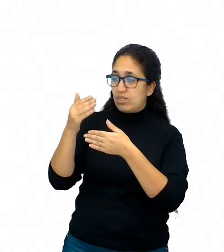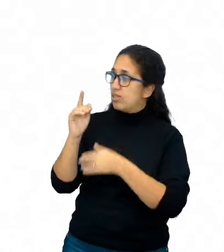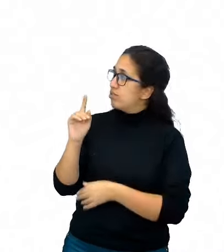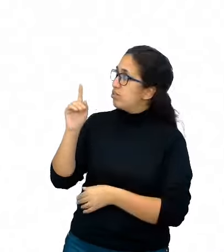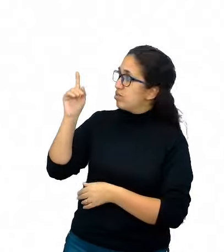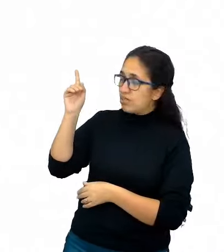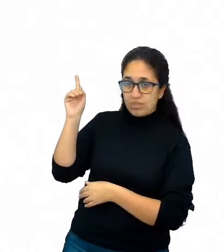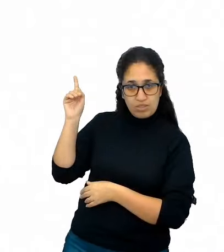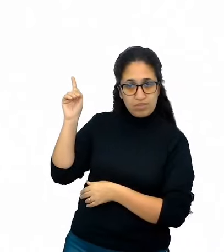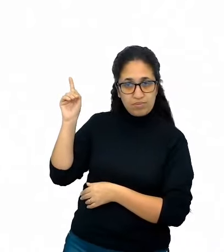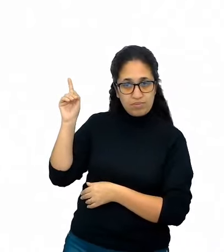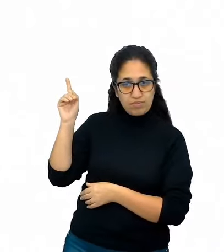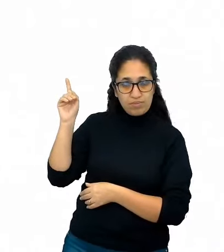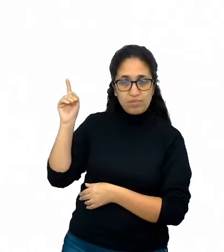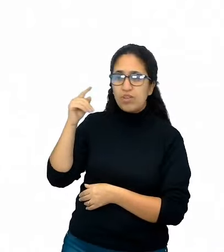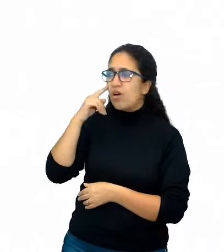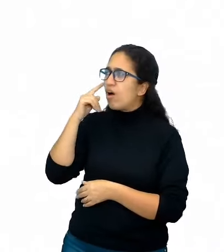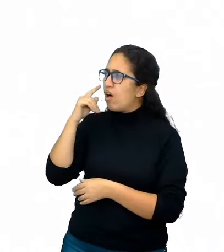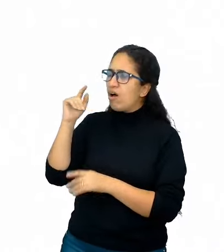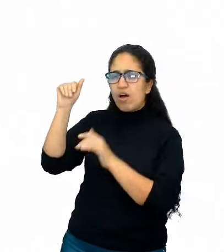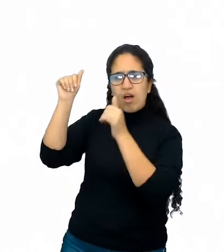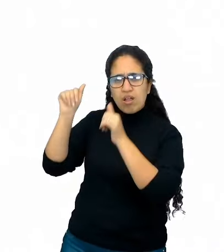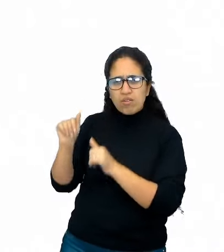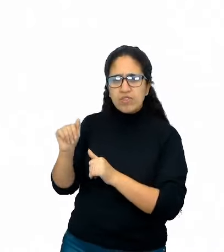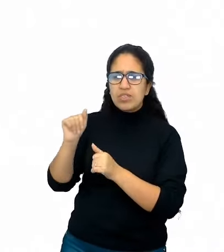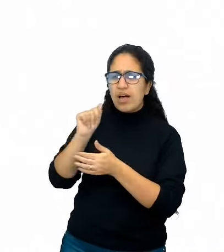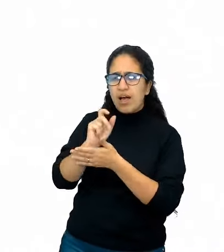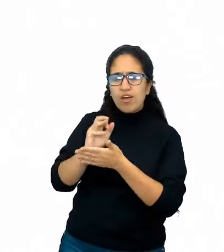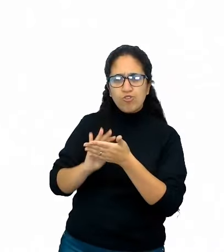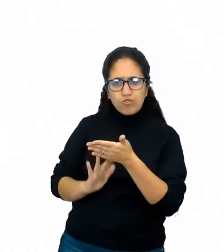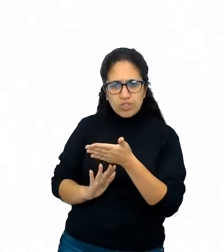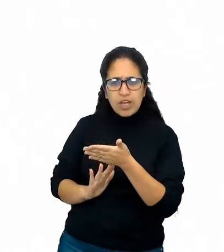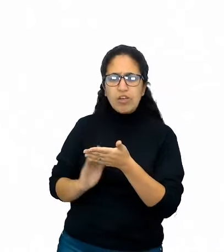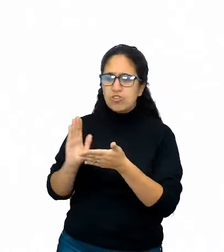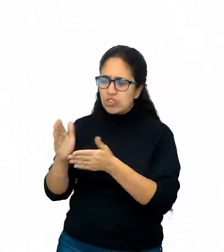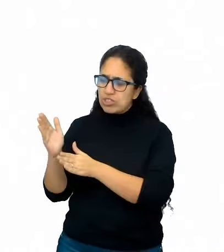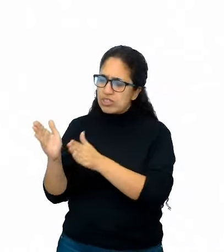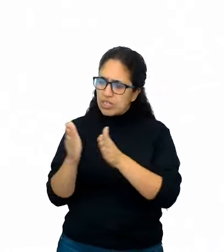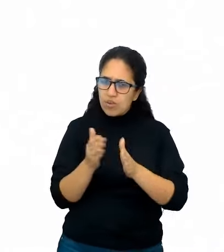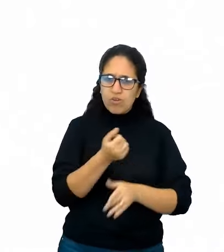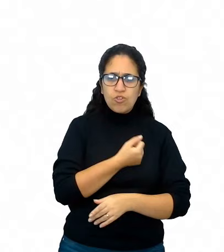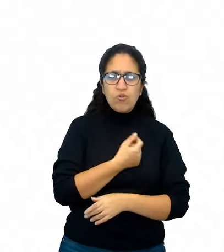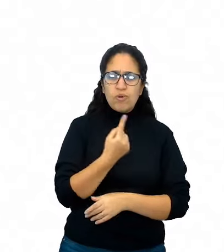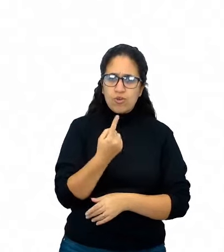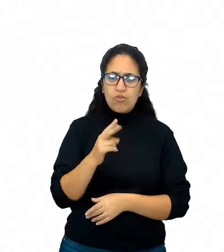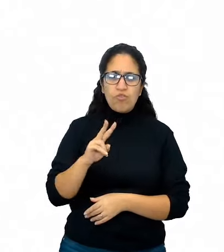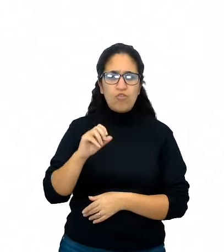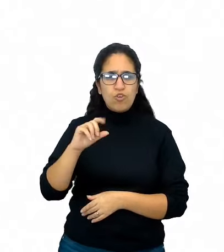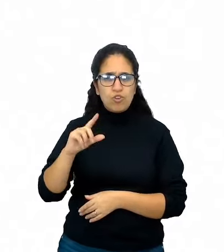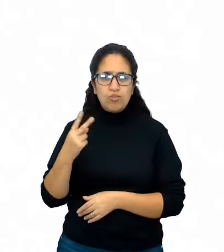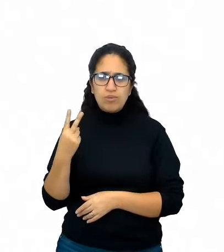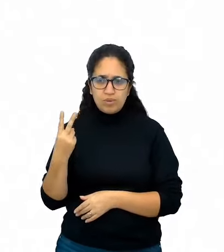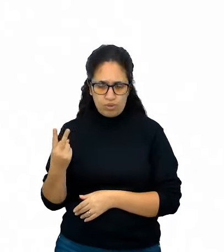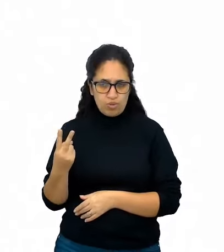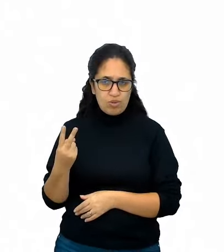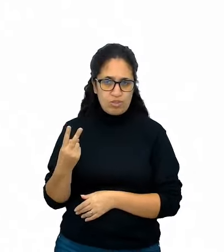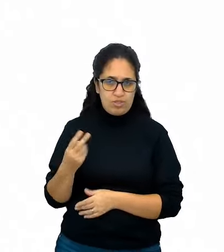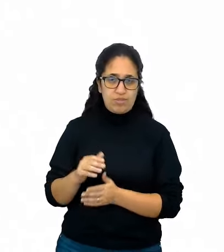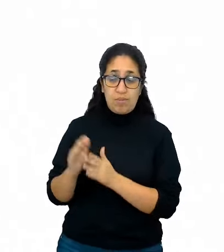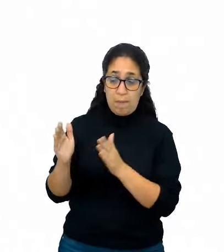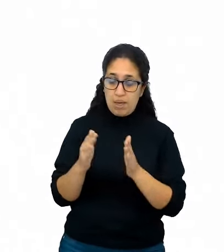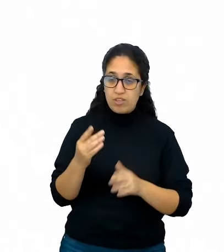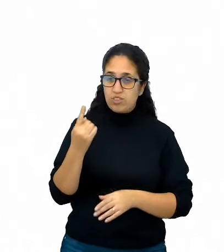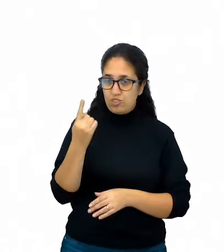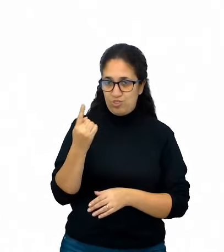seguir, analisaremos algumas atividades da sequência de atividade 1 do volume 2 da parte